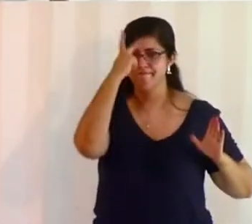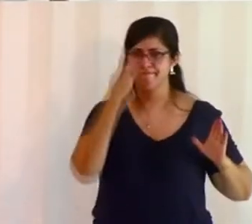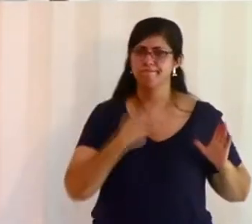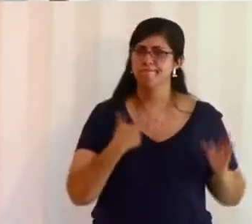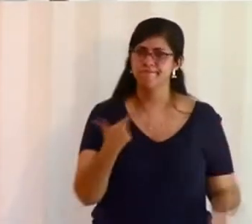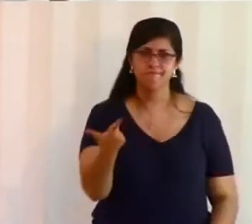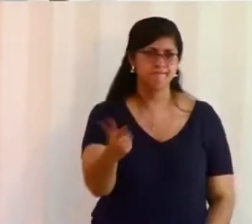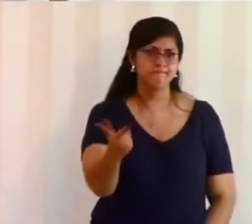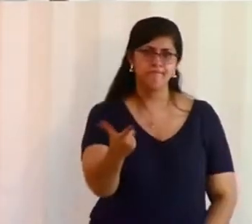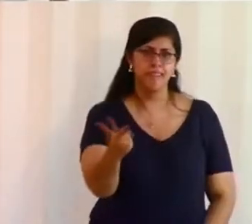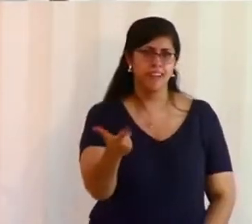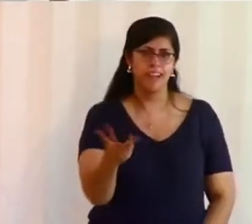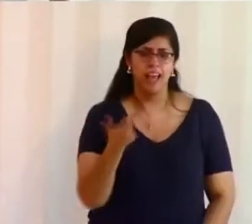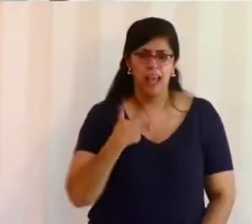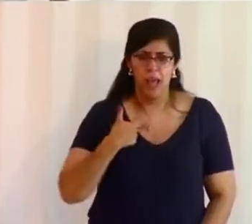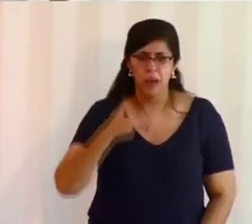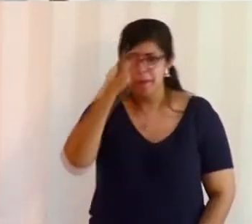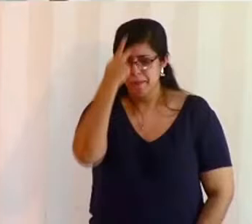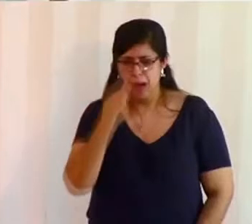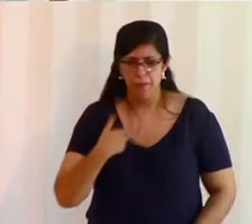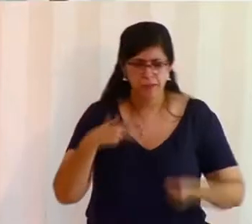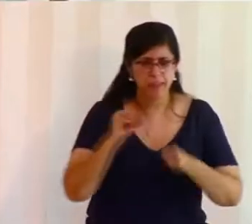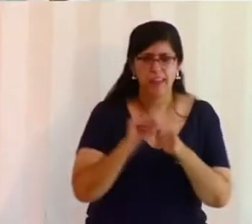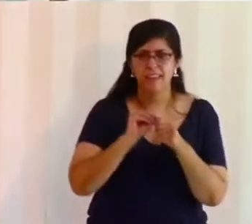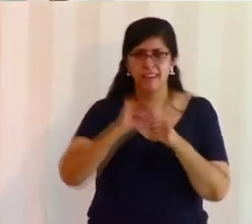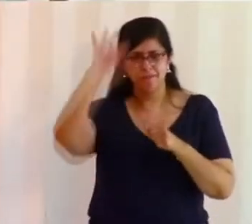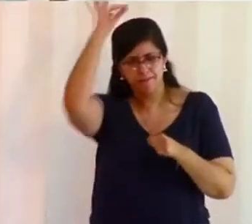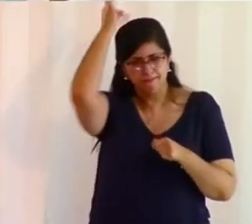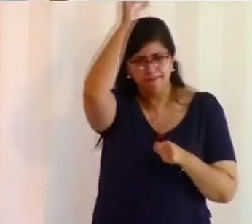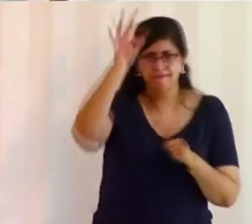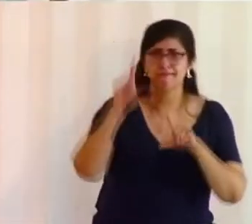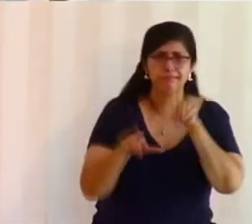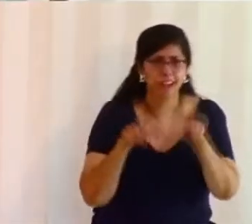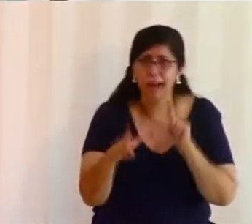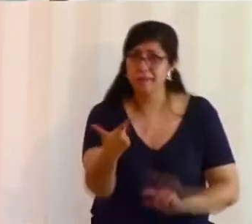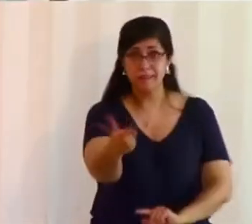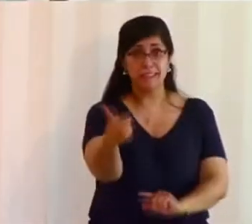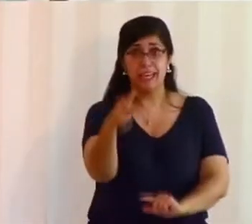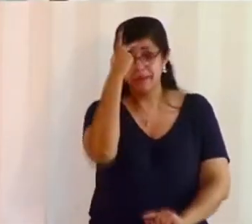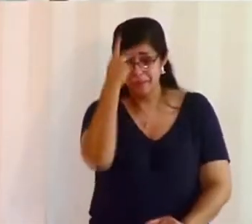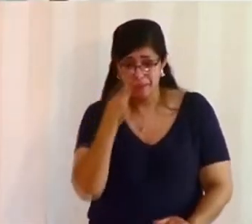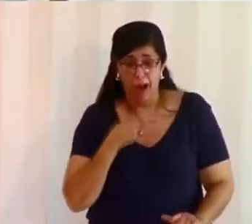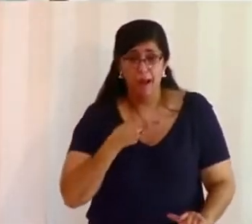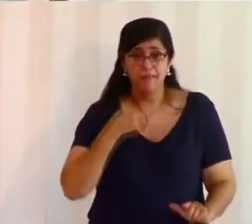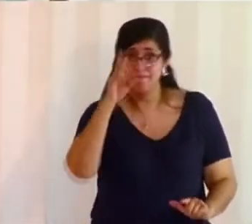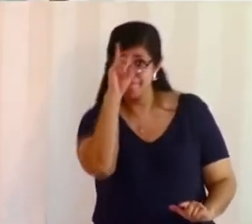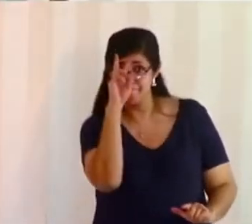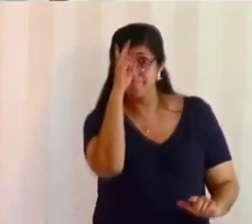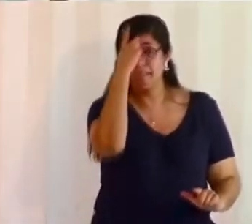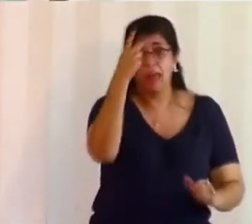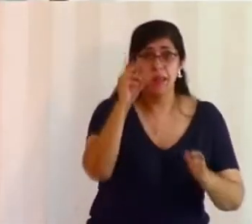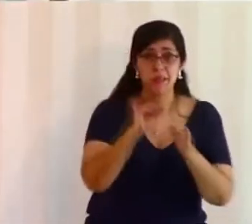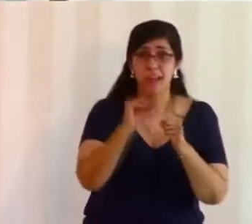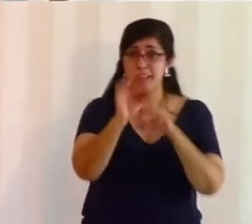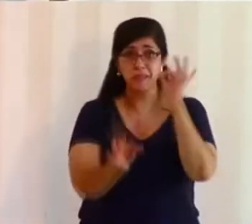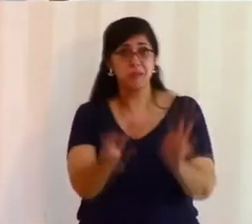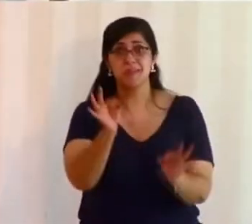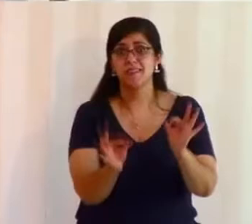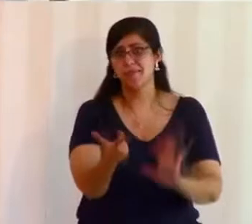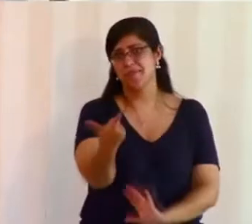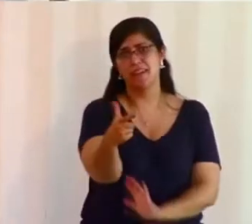do Espírito Santo de Deus. É o Senhor que capacita, é o Espírito Santo de Deus que convence o homem do pecado, da justiça e do